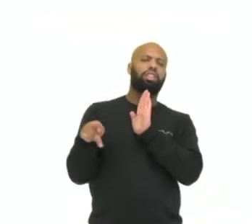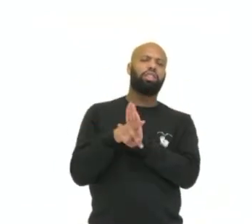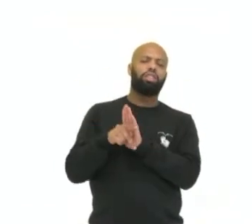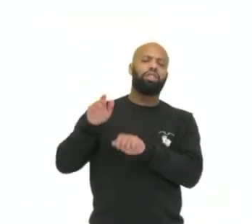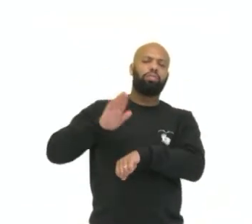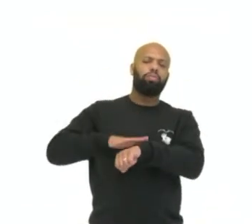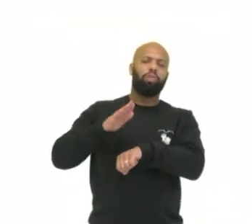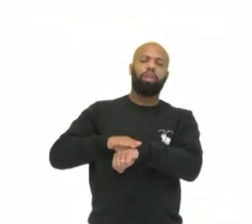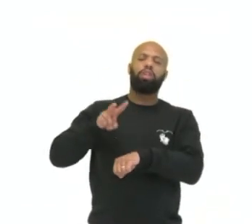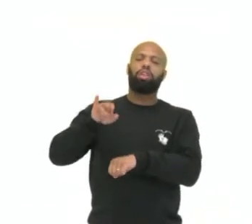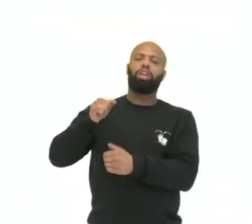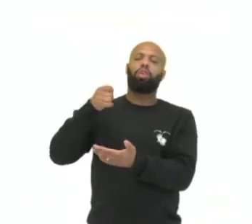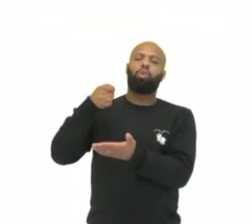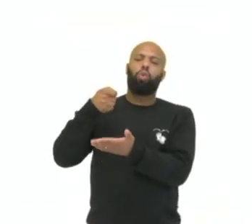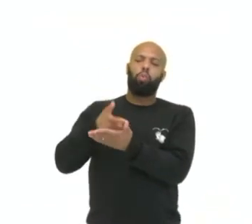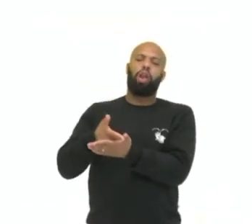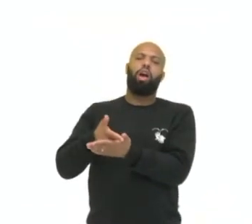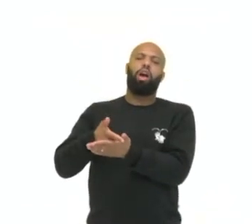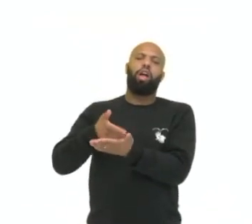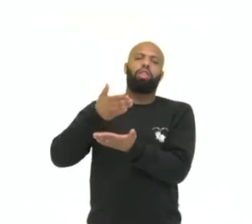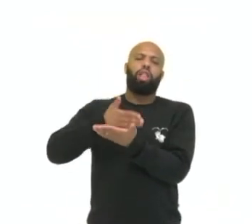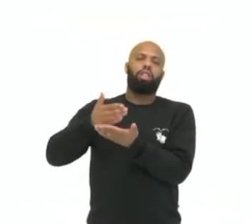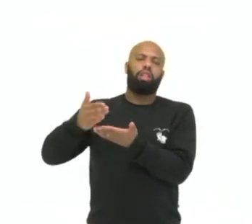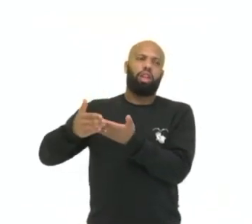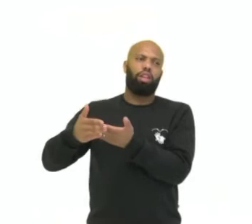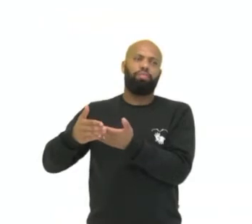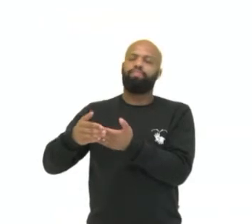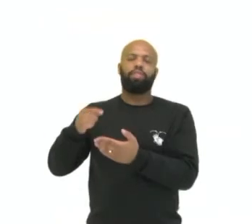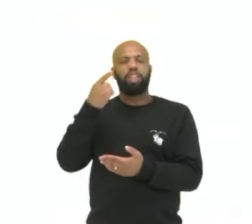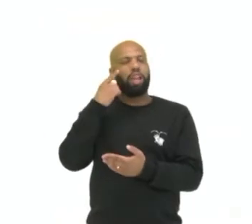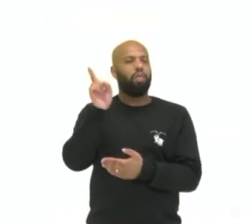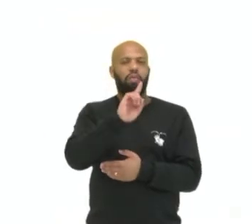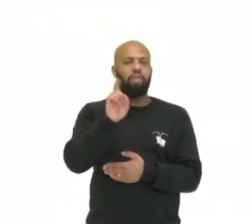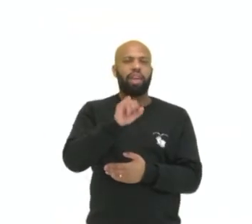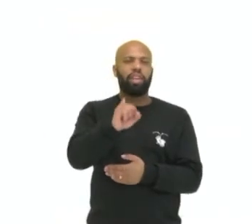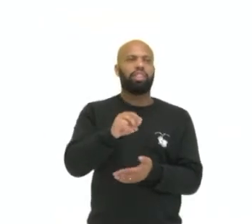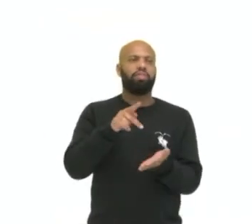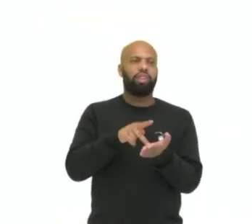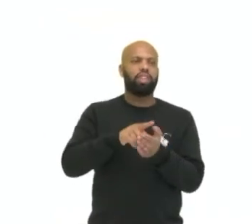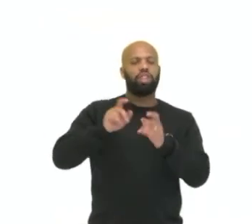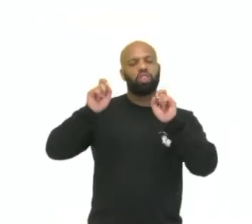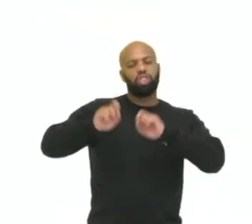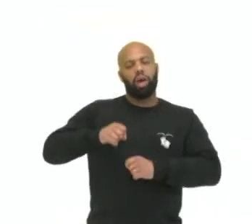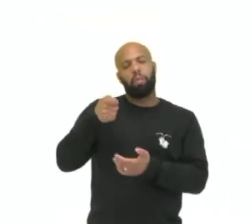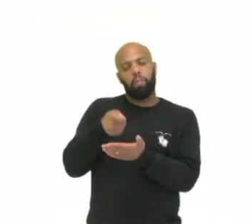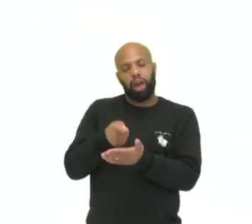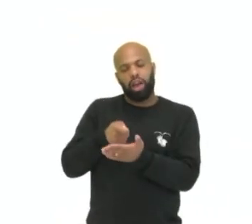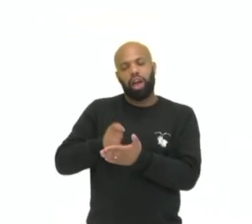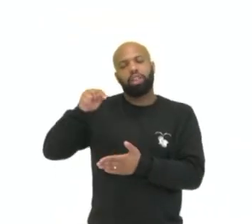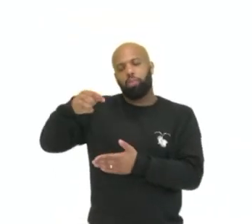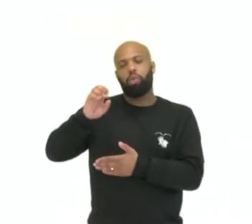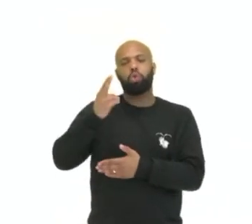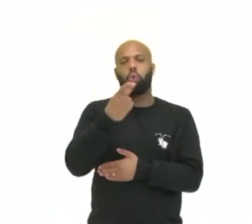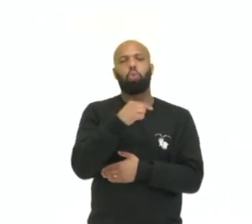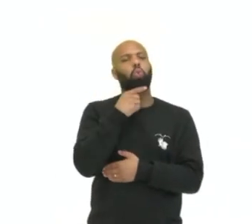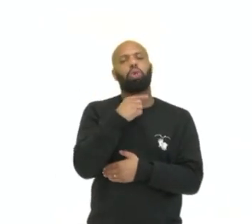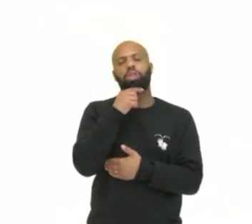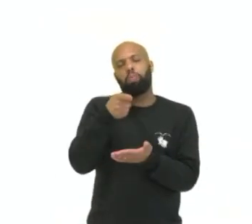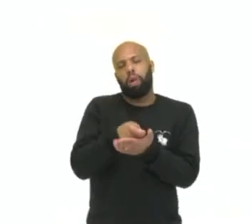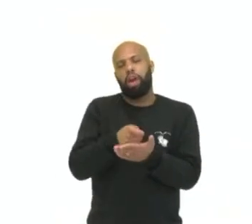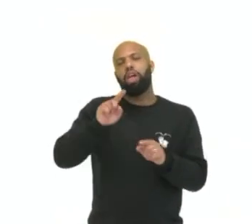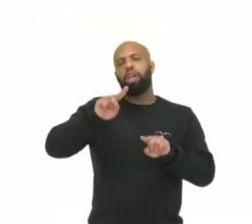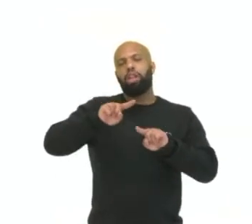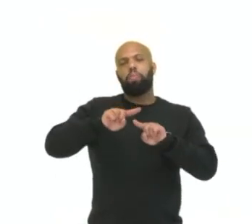não fazendo os cálculos com mais detalhes, para verificar se realmente cabe no orçamento ou não a aquisição de